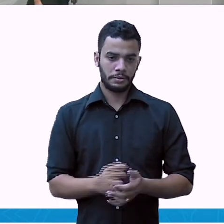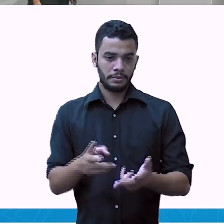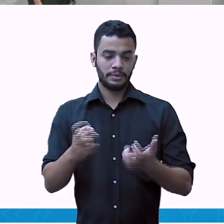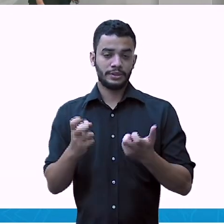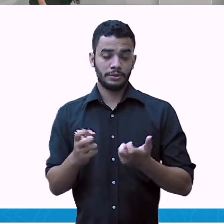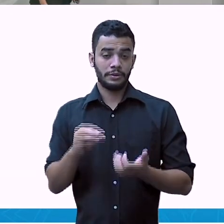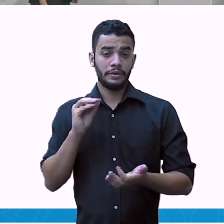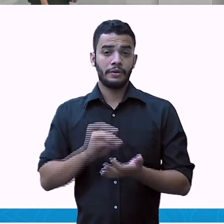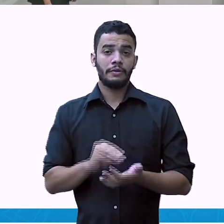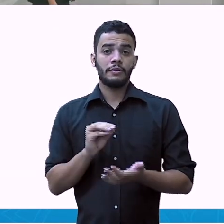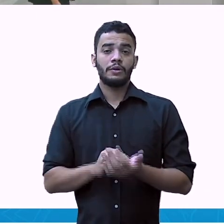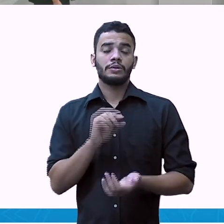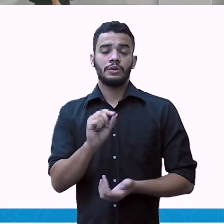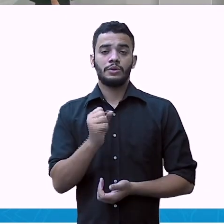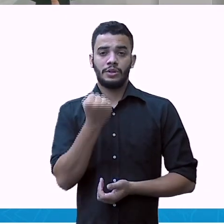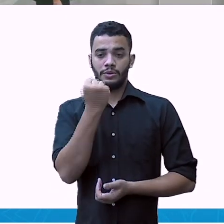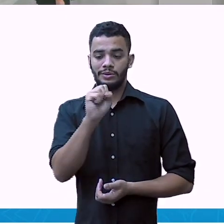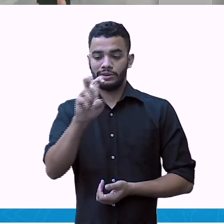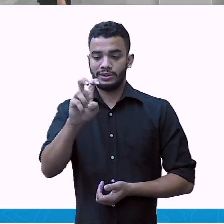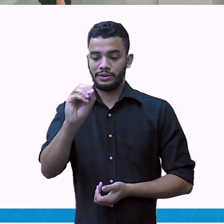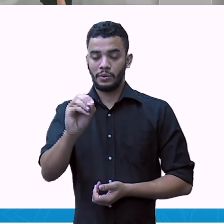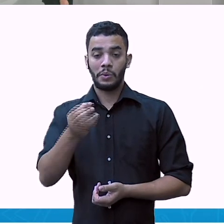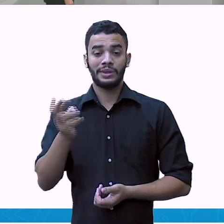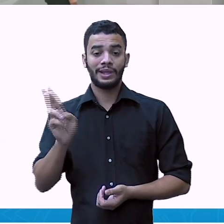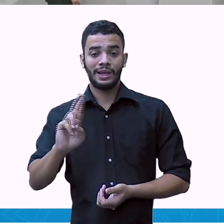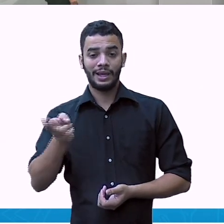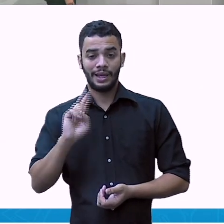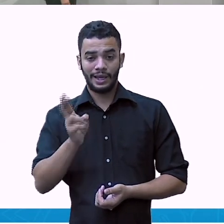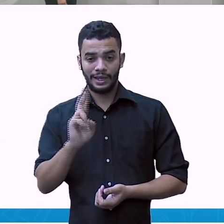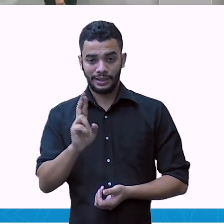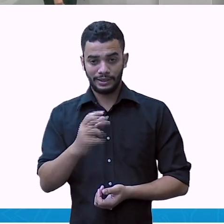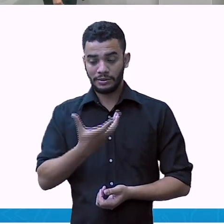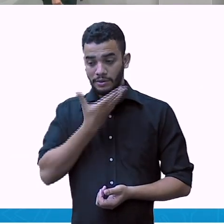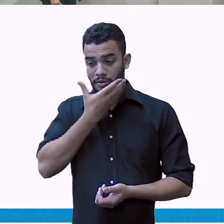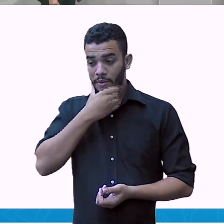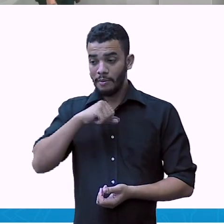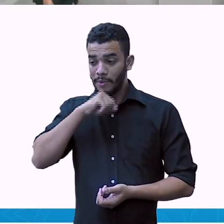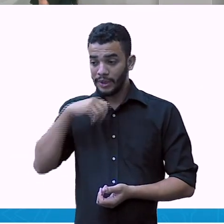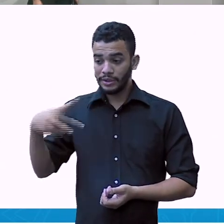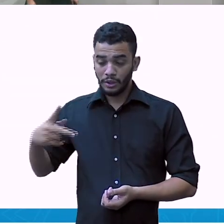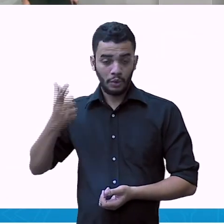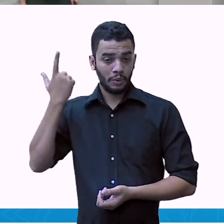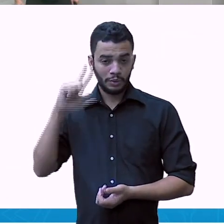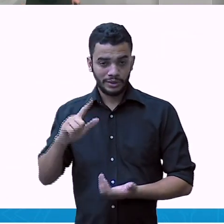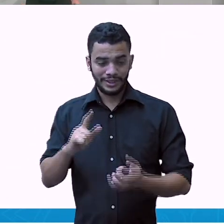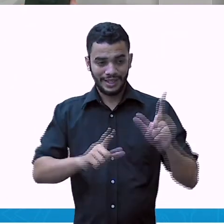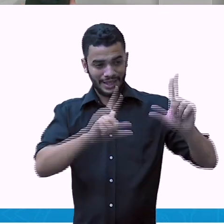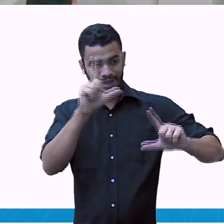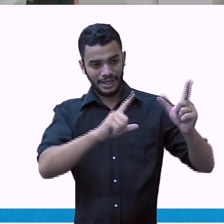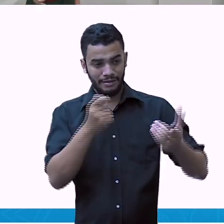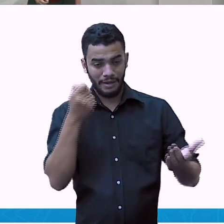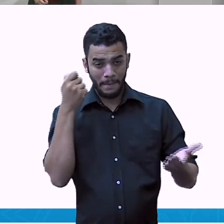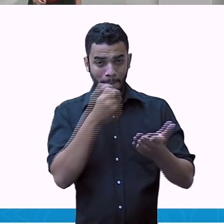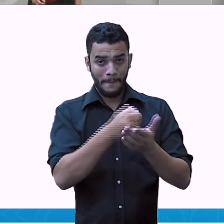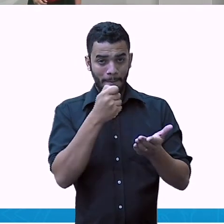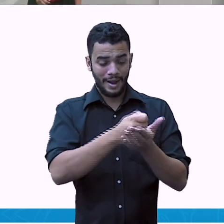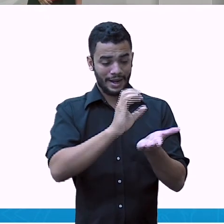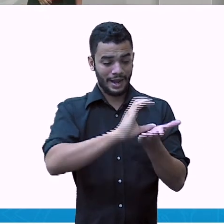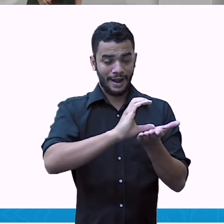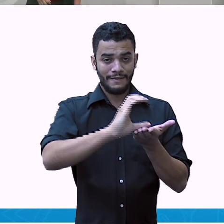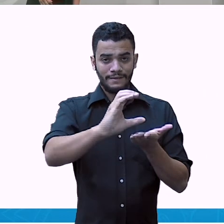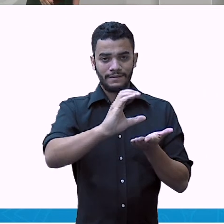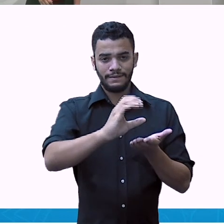faltam 850 para o pai de Victor comprar a televisão à vista.